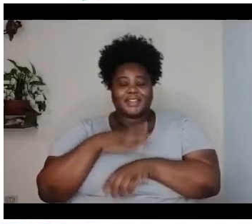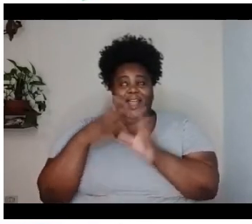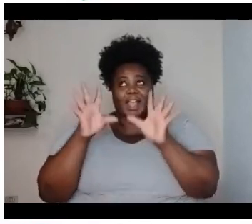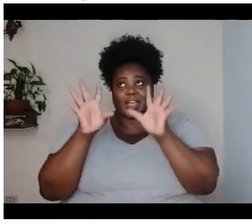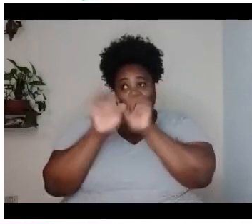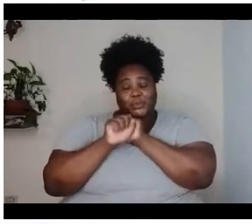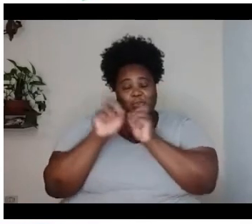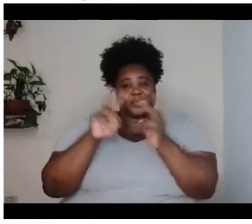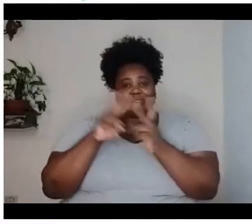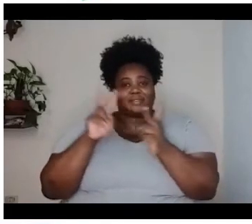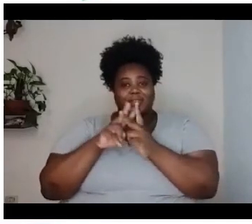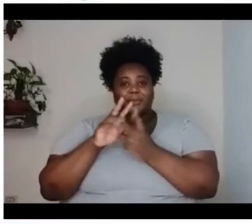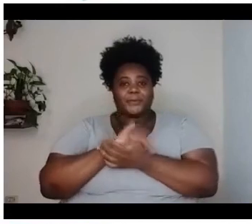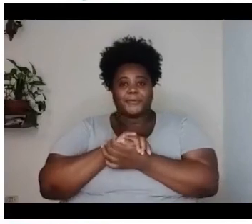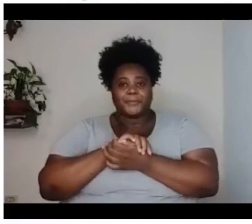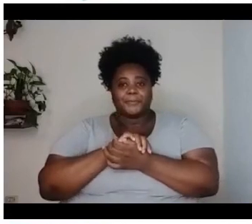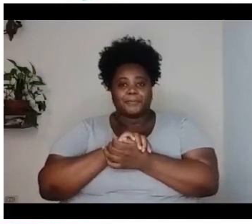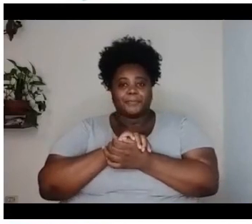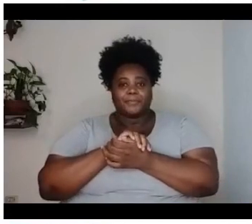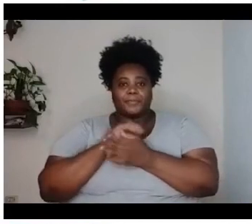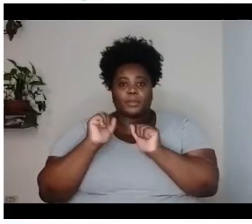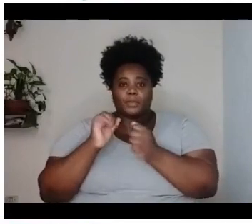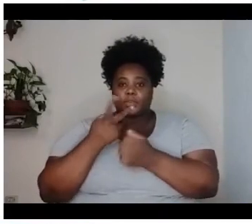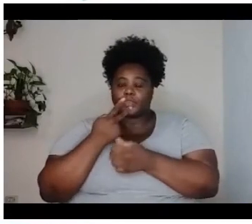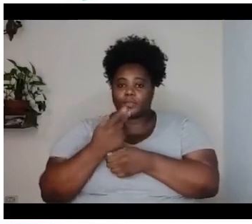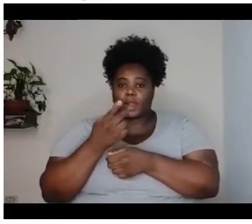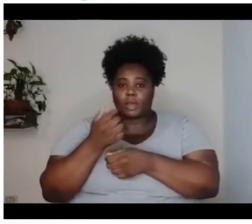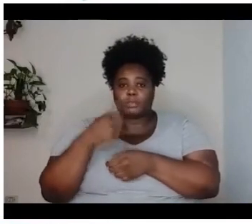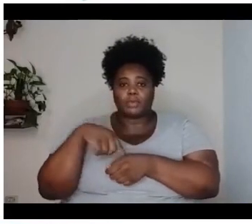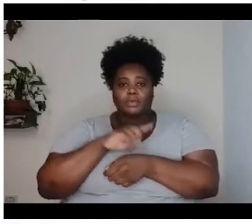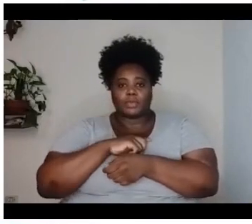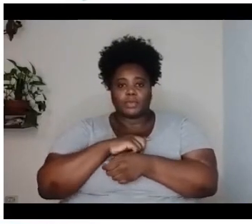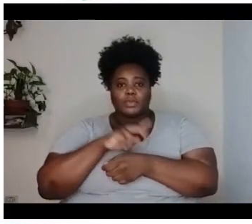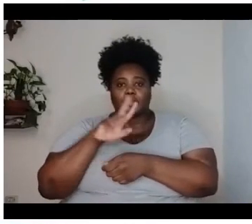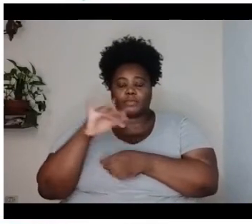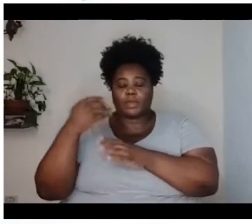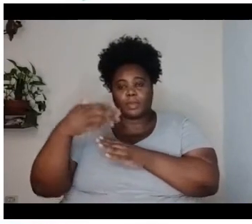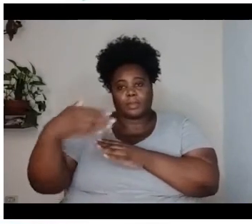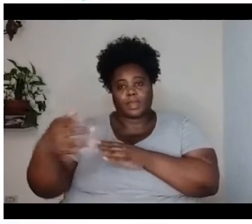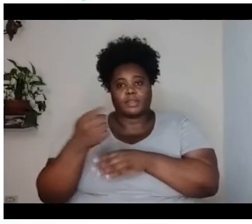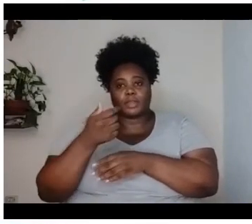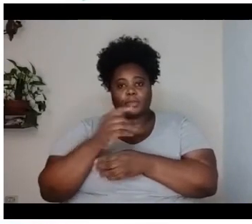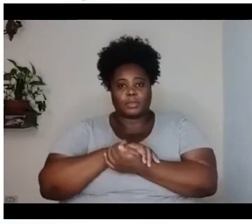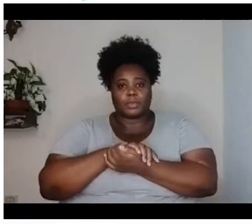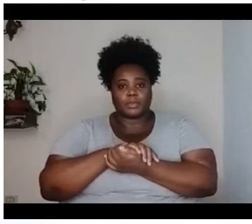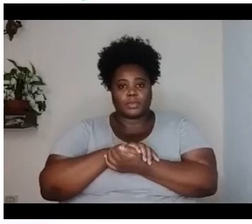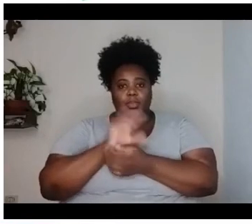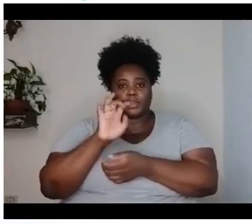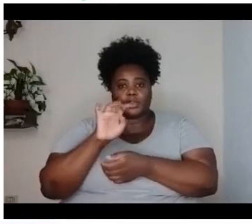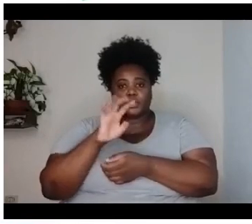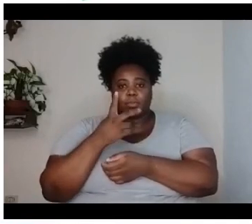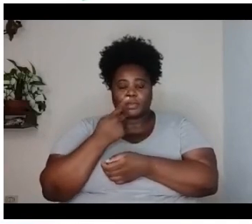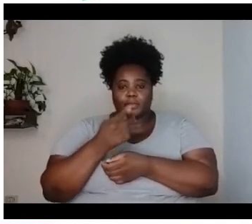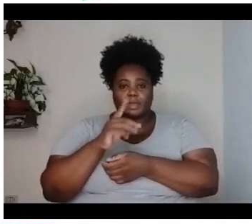virtual, tá? Começa a comentar um pouquinho e aí a gente vai passando ele aos poucos. E só para uma coisa que pode ser